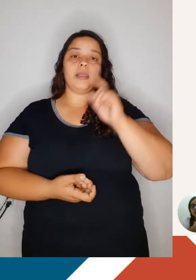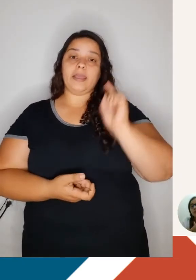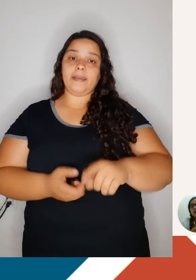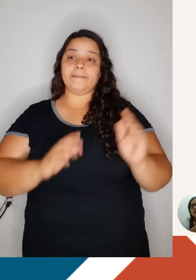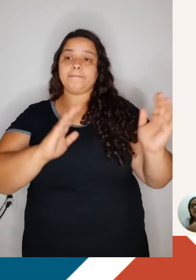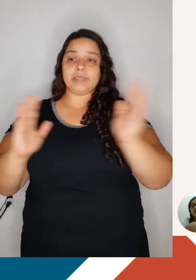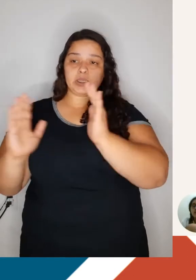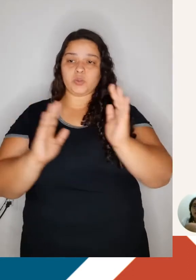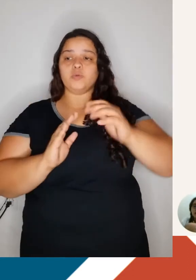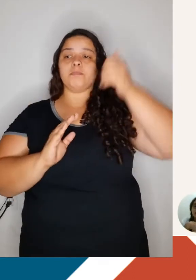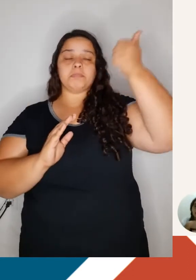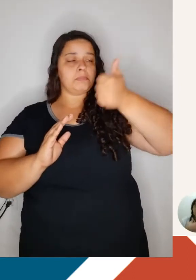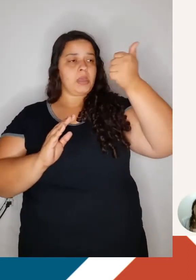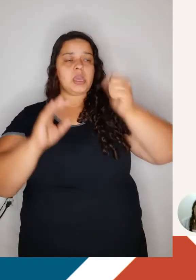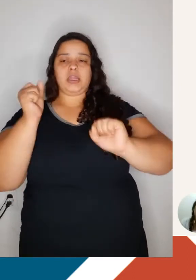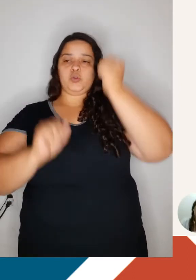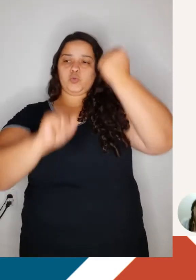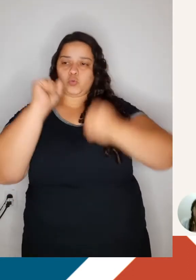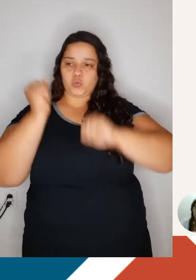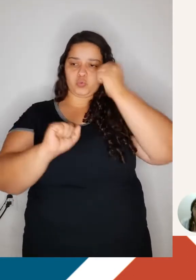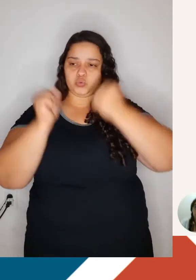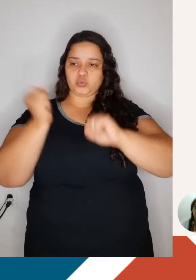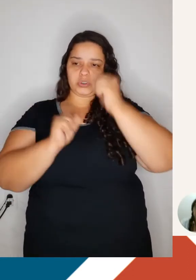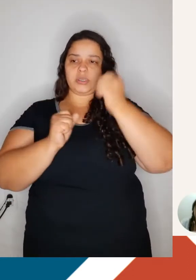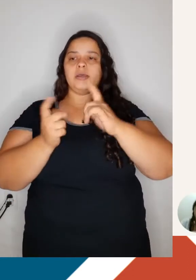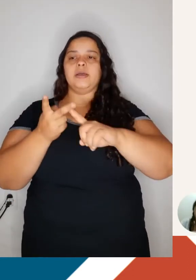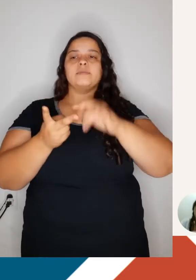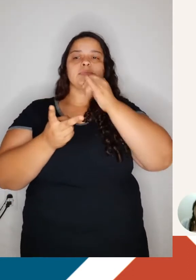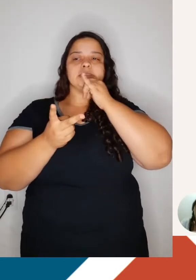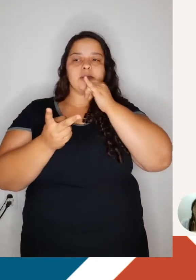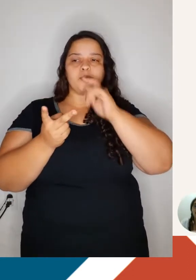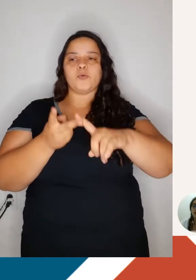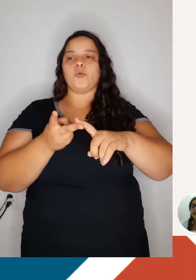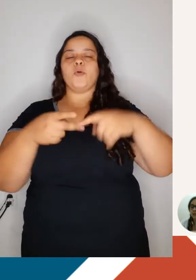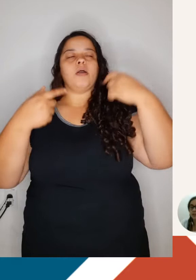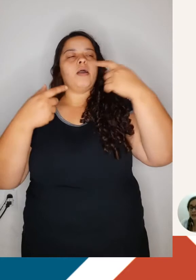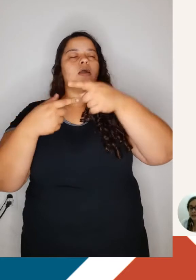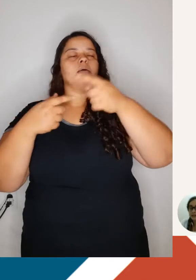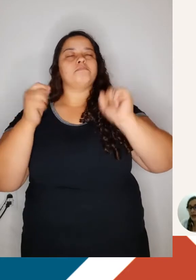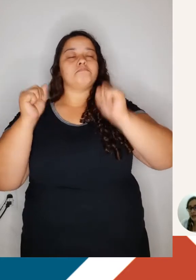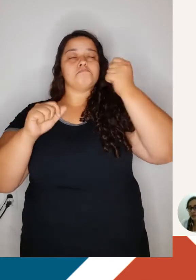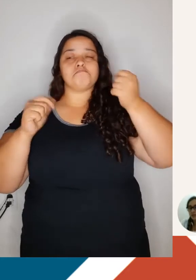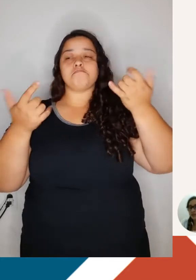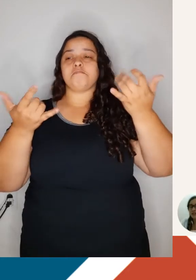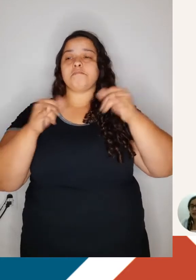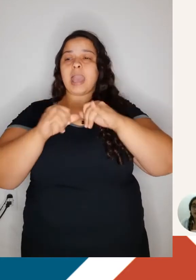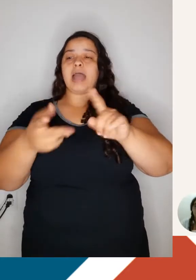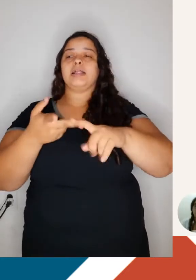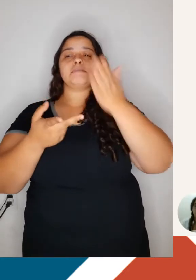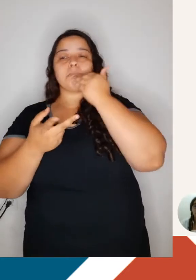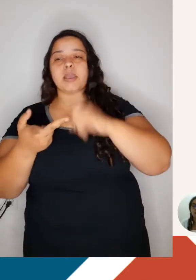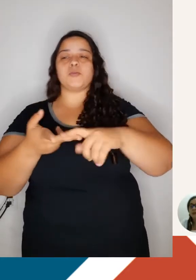Foi o período, portanto, de instalação das primeiras indústrias de consumo cotidiano, como mercadorias de primeira necessidade, entre